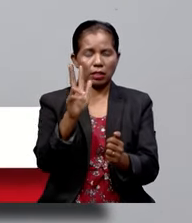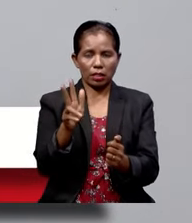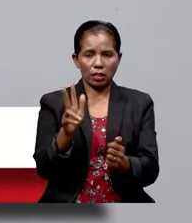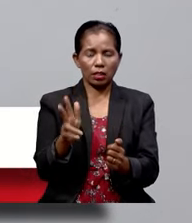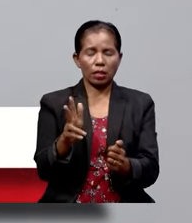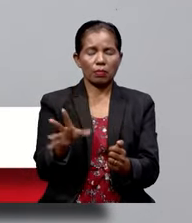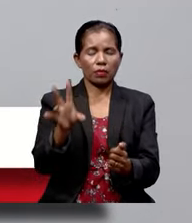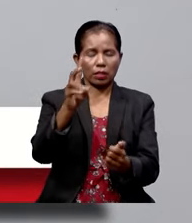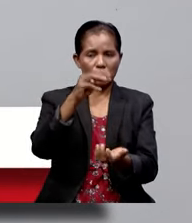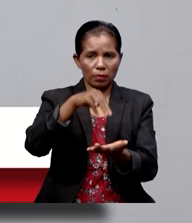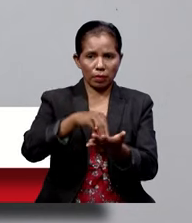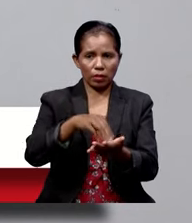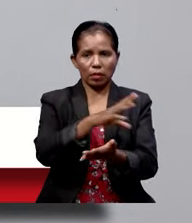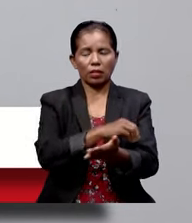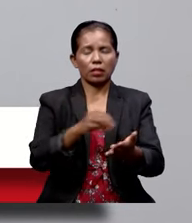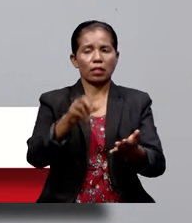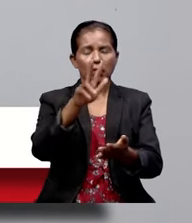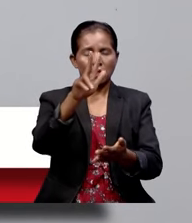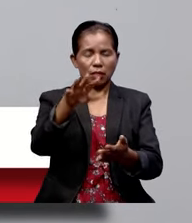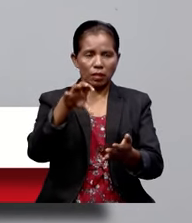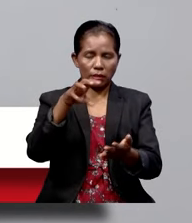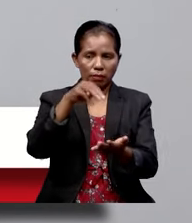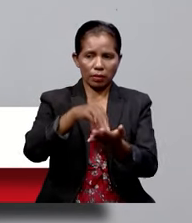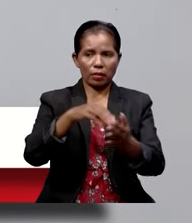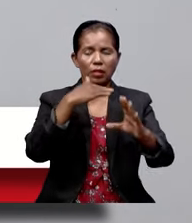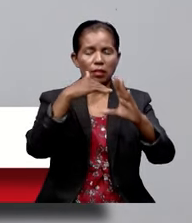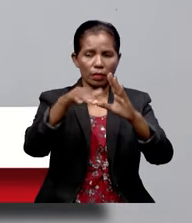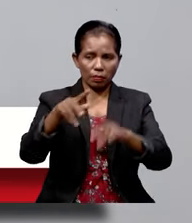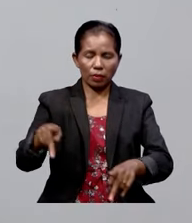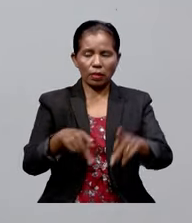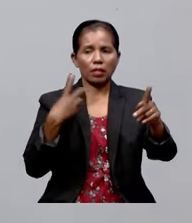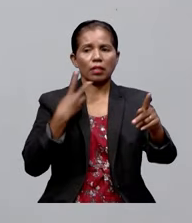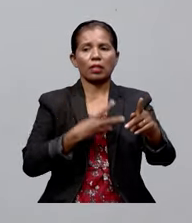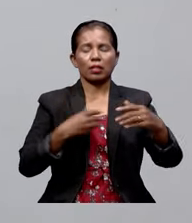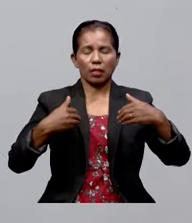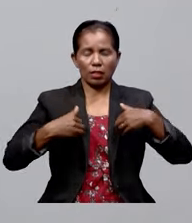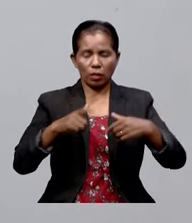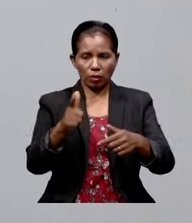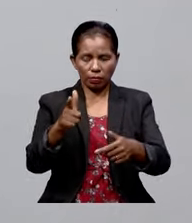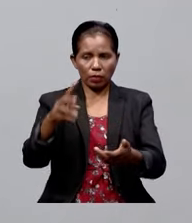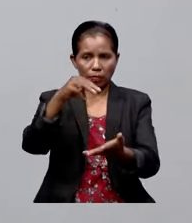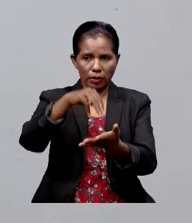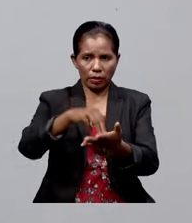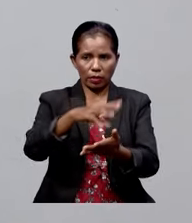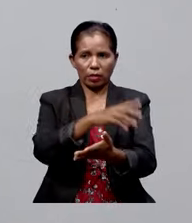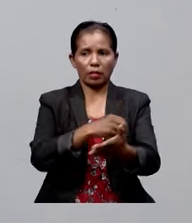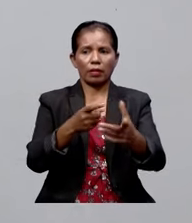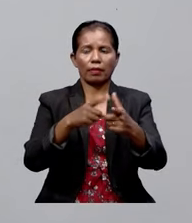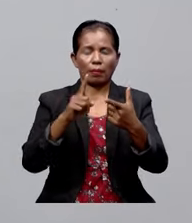de serviço, ITEA 13 milhões e tal, transferência pública, ITEA 20 milhões,